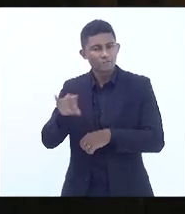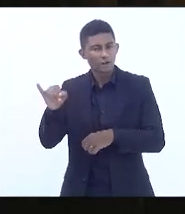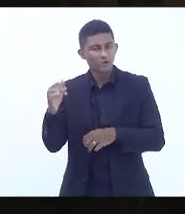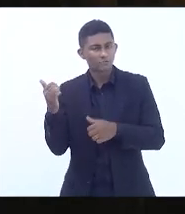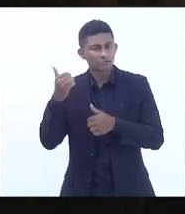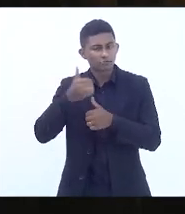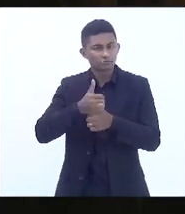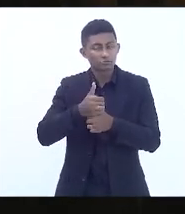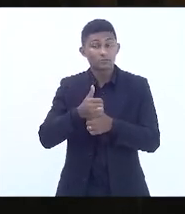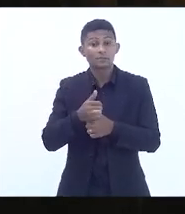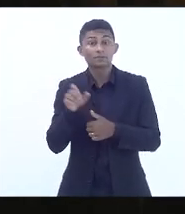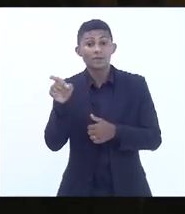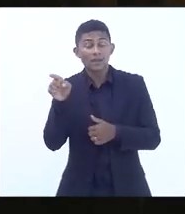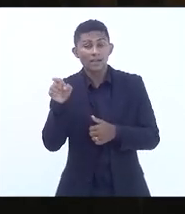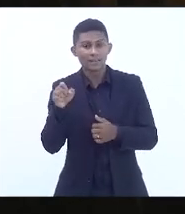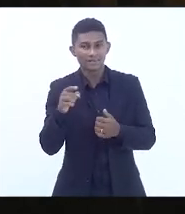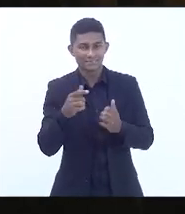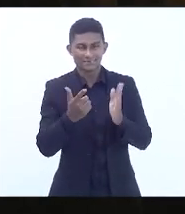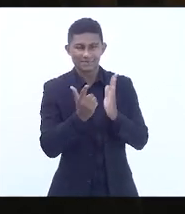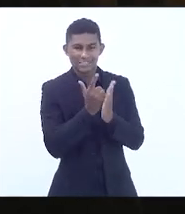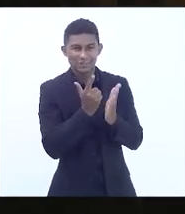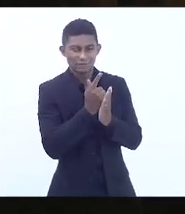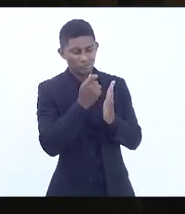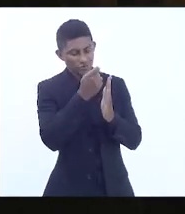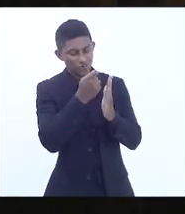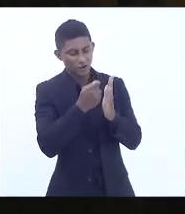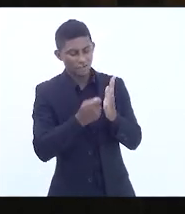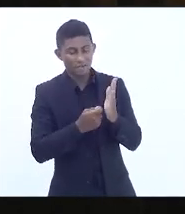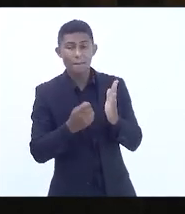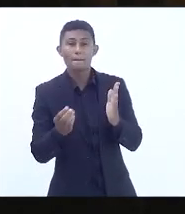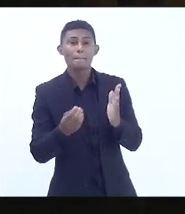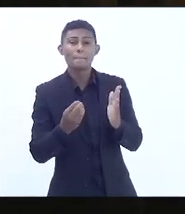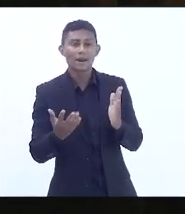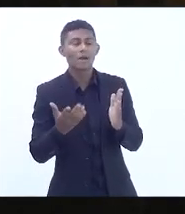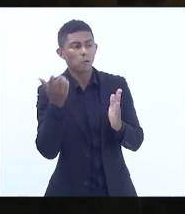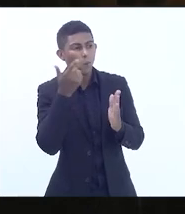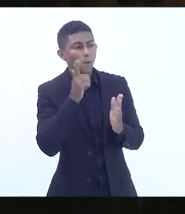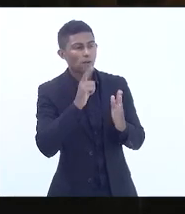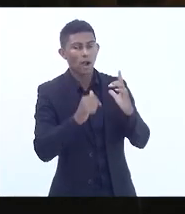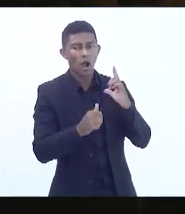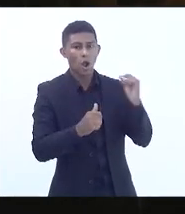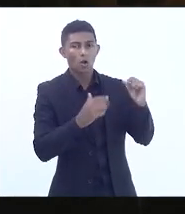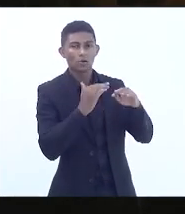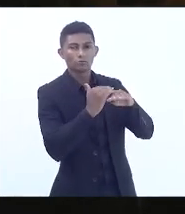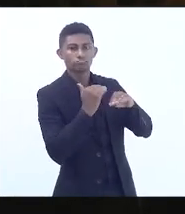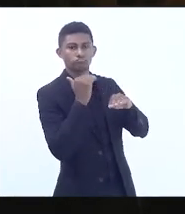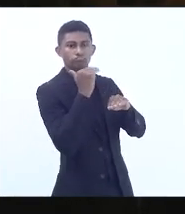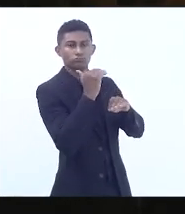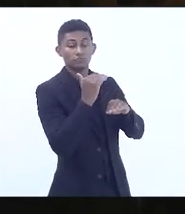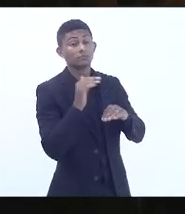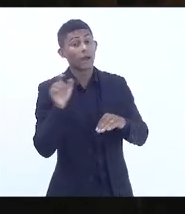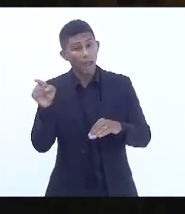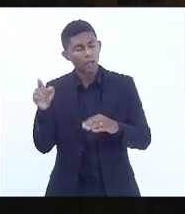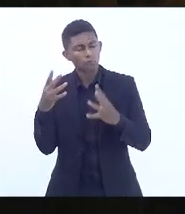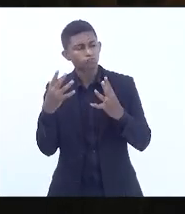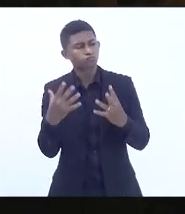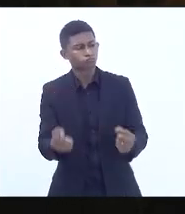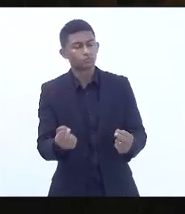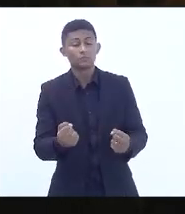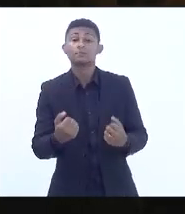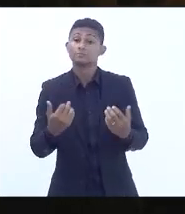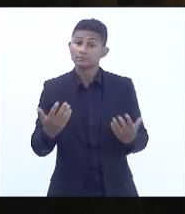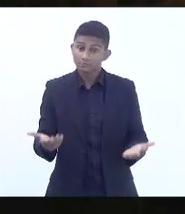livro para entrar na academia. E ela obedeceu. E assim, Fernanda Montenegro